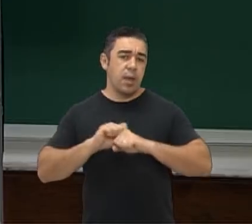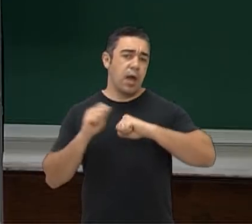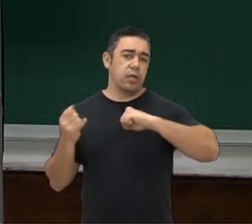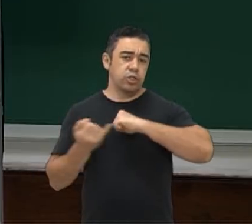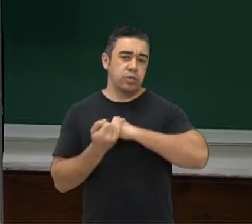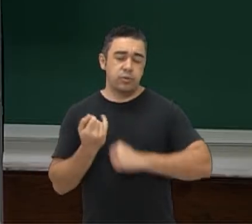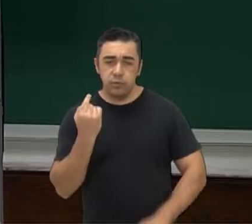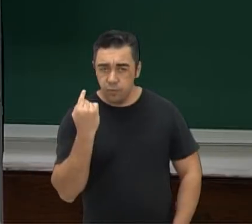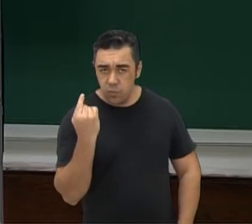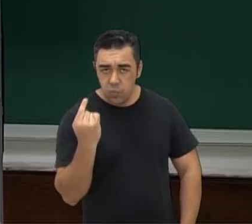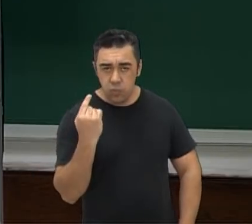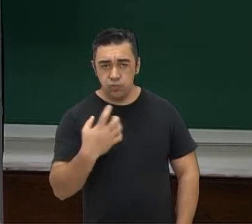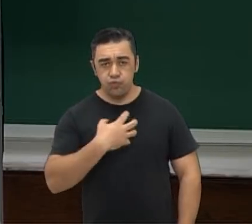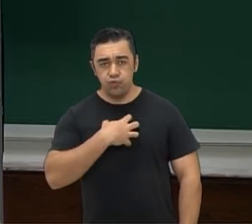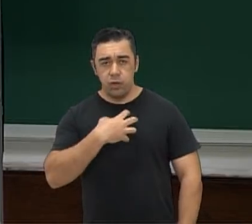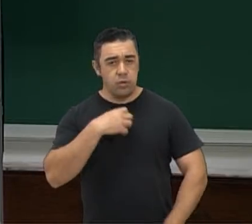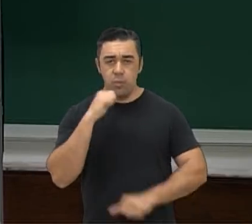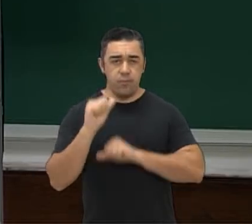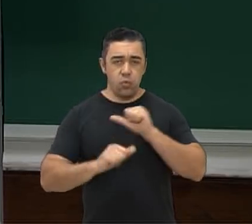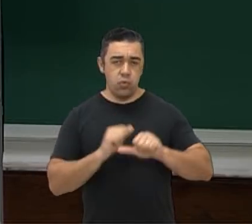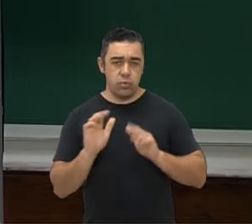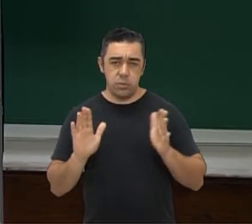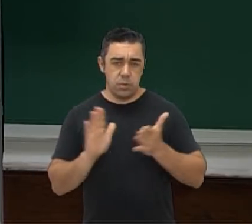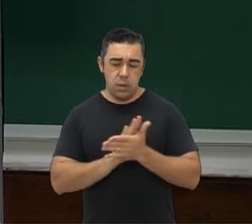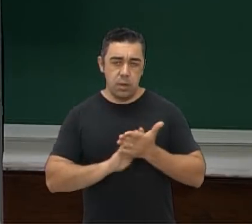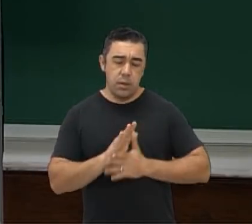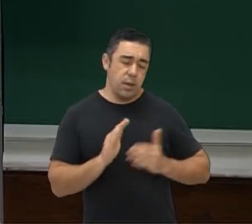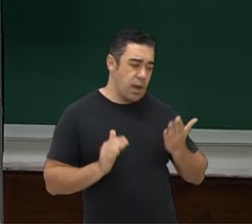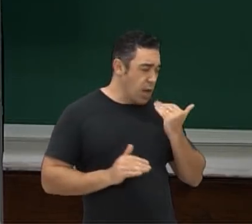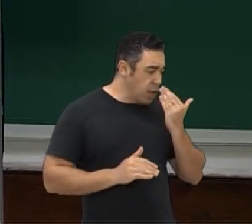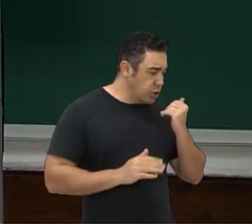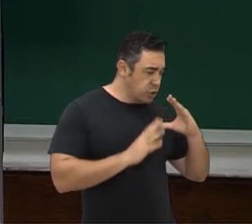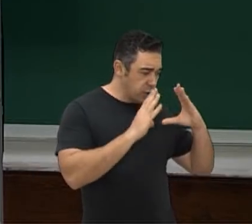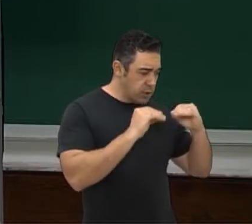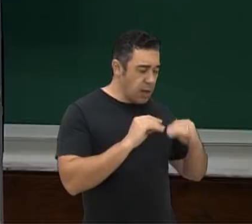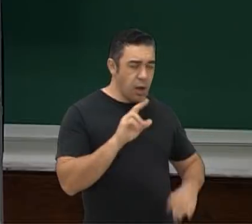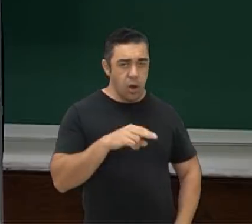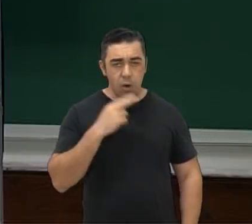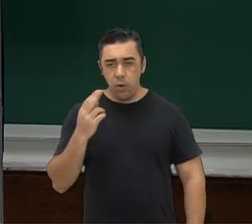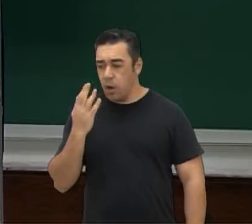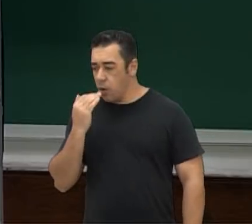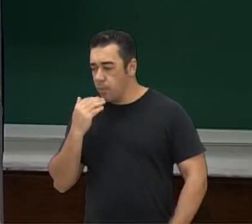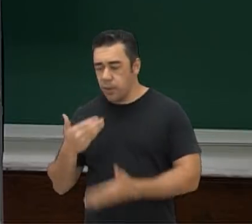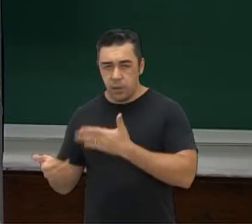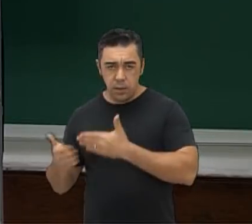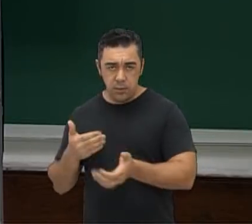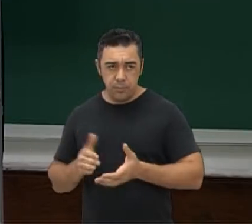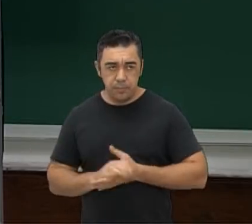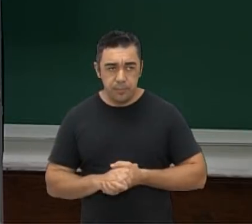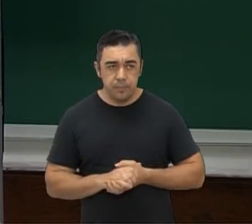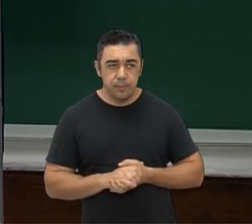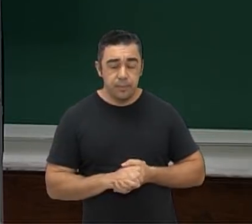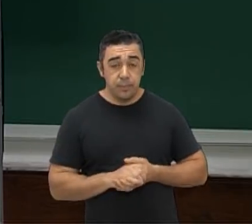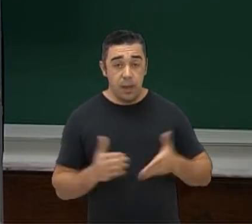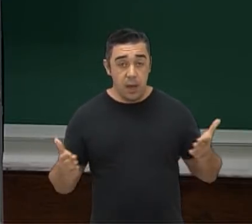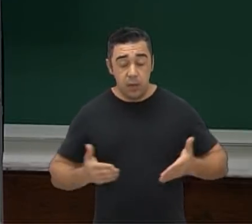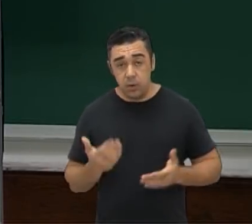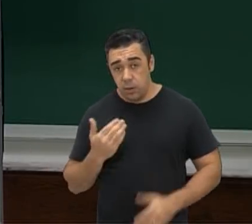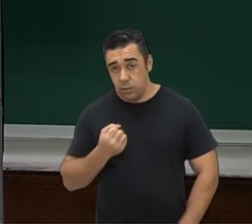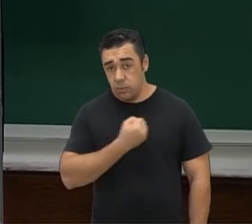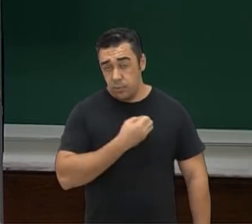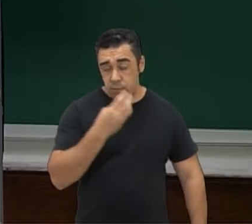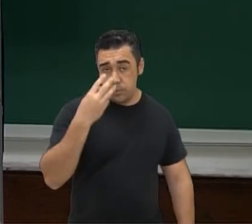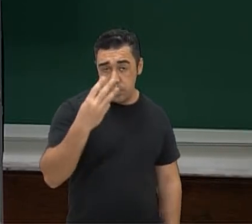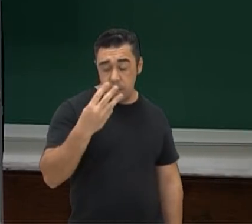adjetivo uniforme, né? Para se referir tanto ao jantar quanto à refeição, ok? Agora, para o